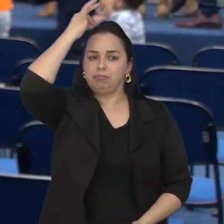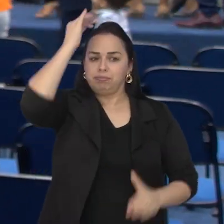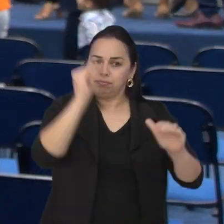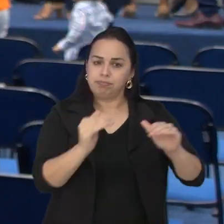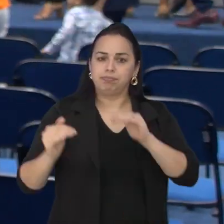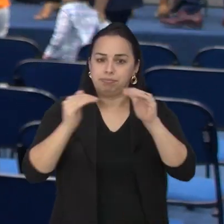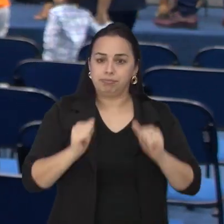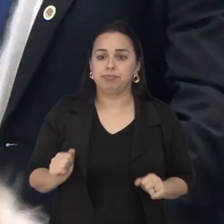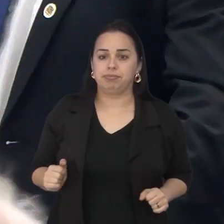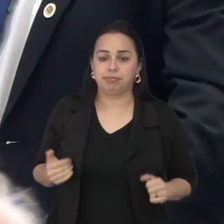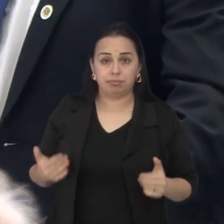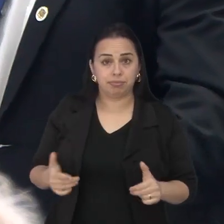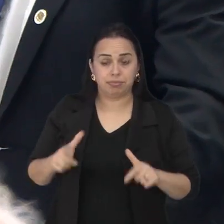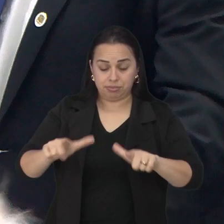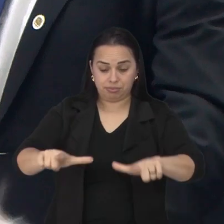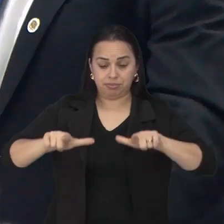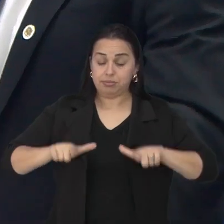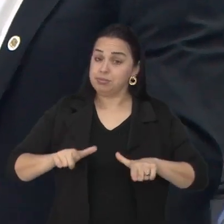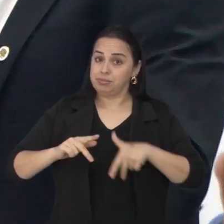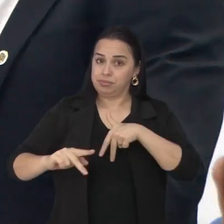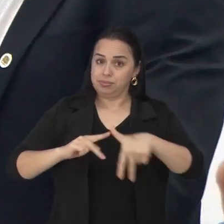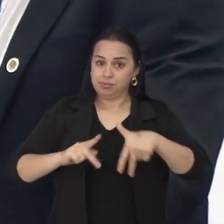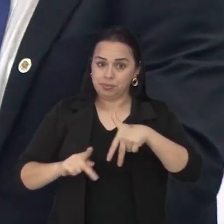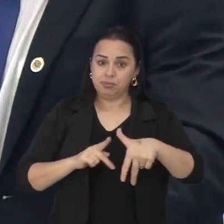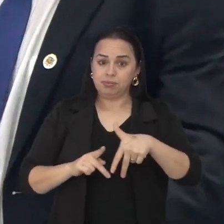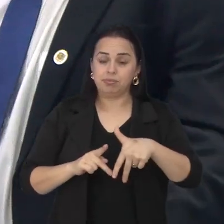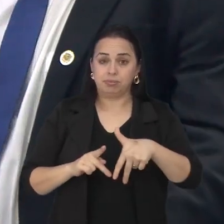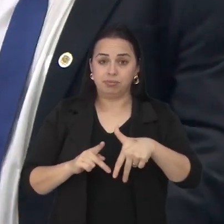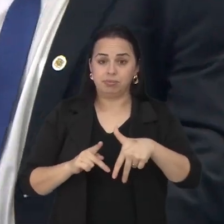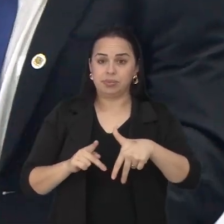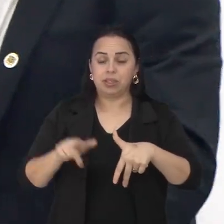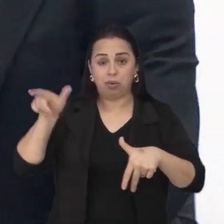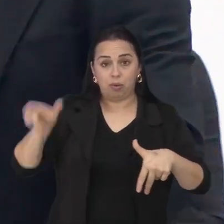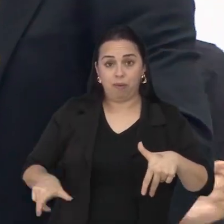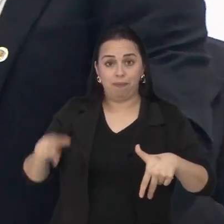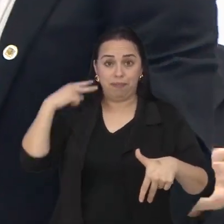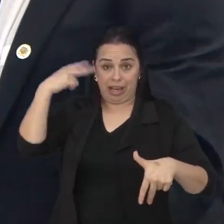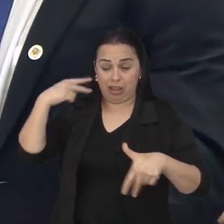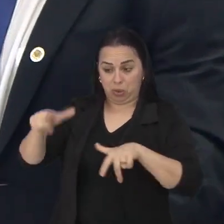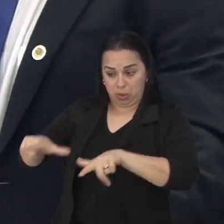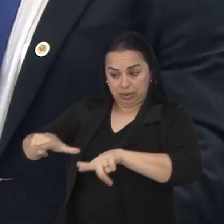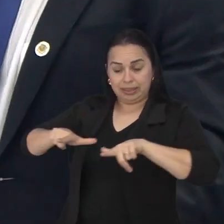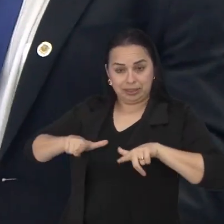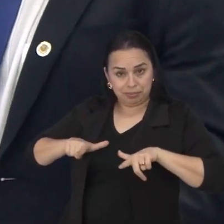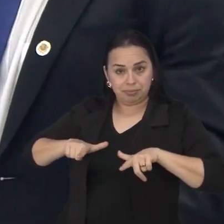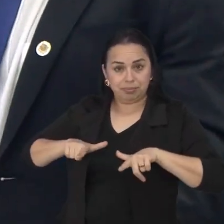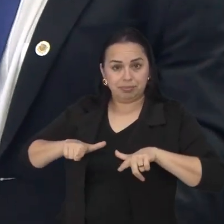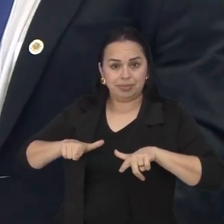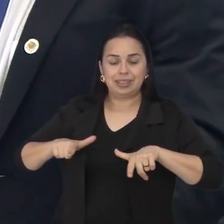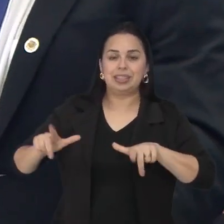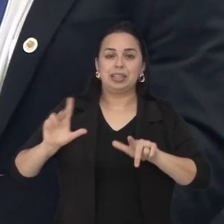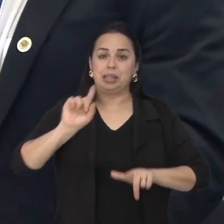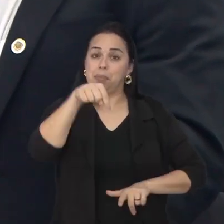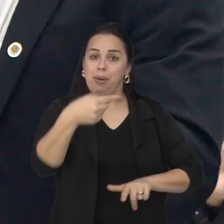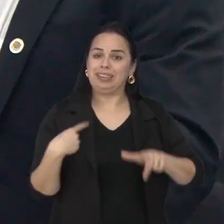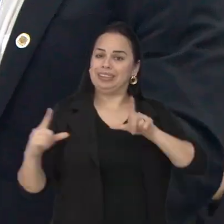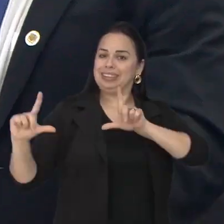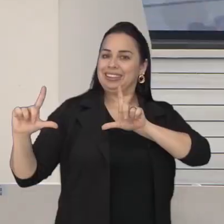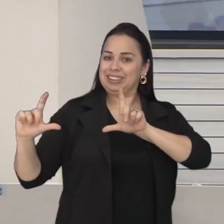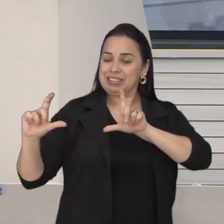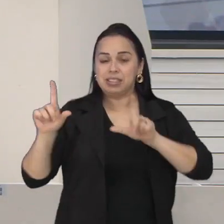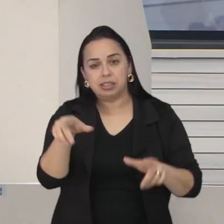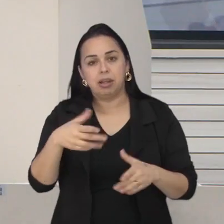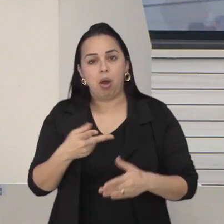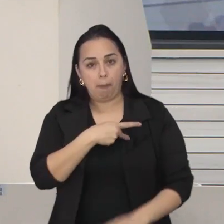espiritual nessa cidade. Após receber o título de cidadão joseense das mãos do vereador Marcelo Garcia e posar para